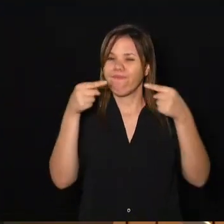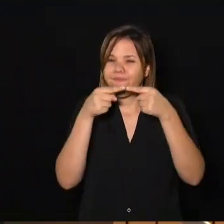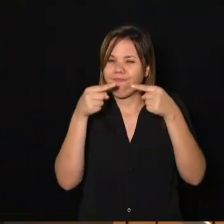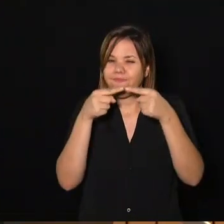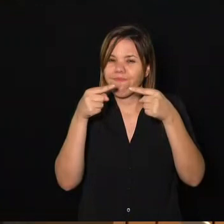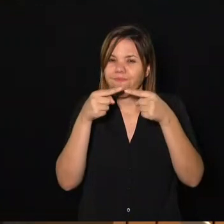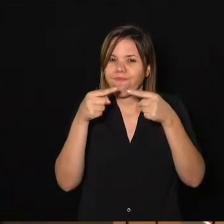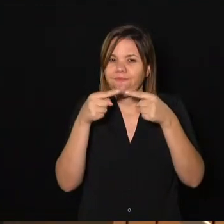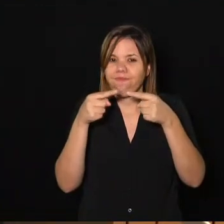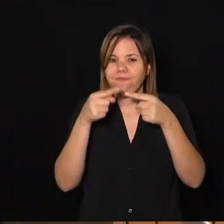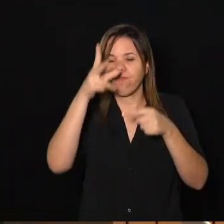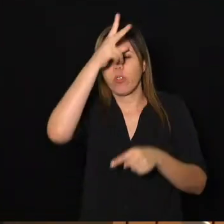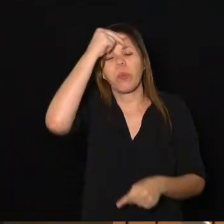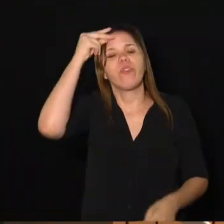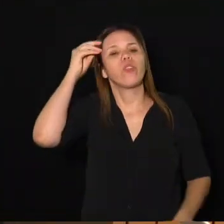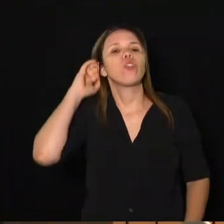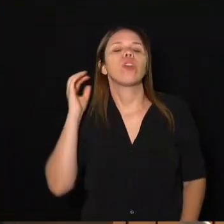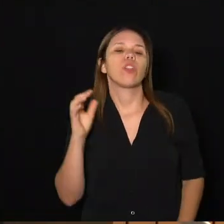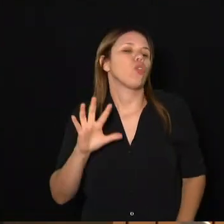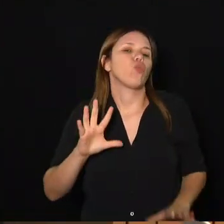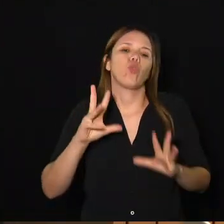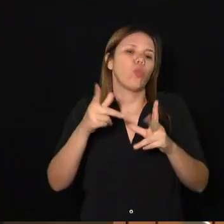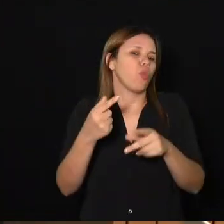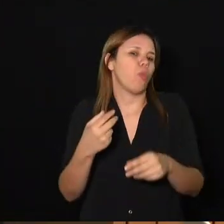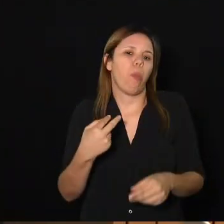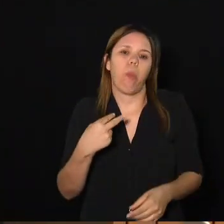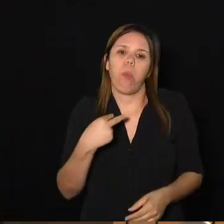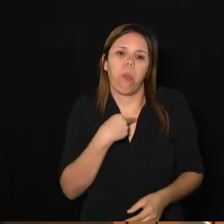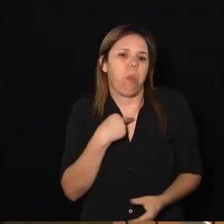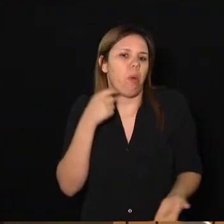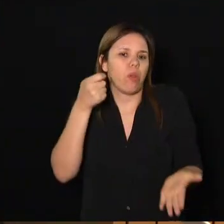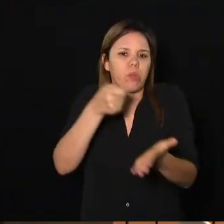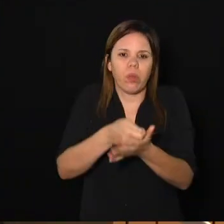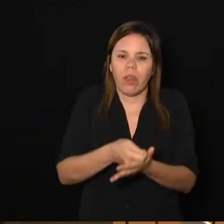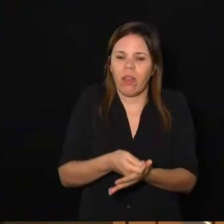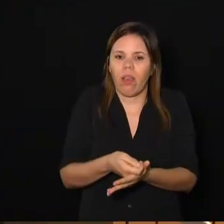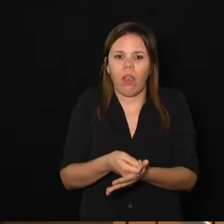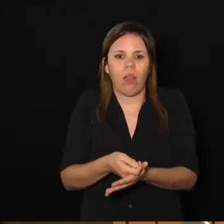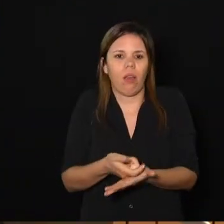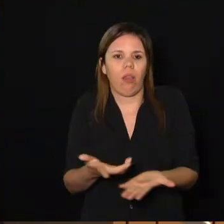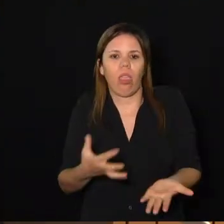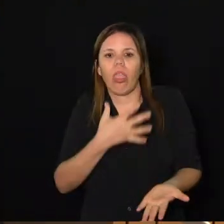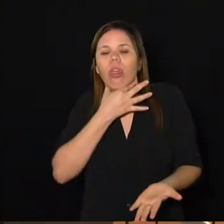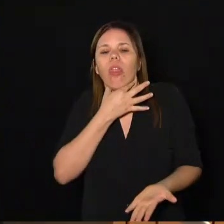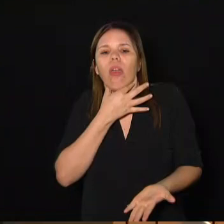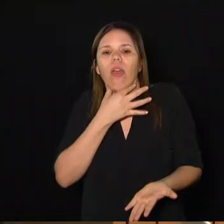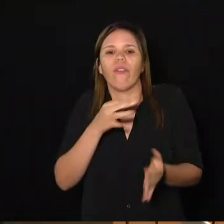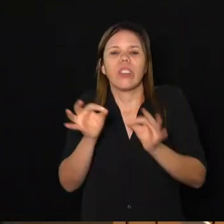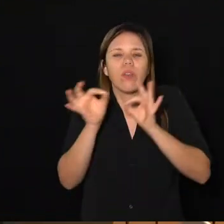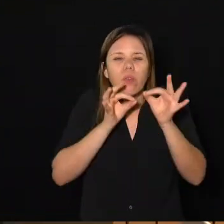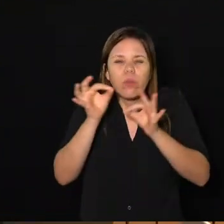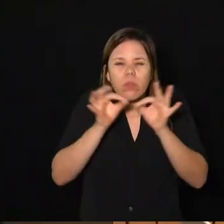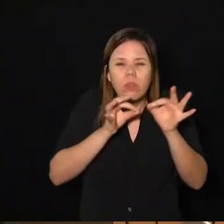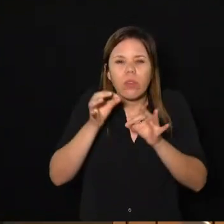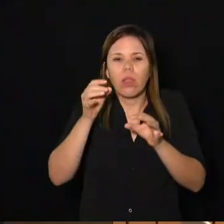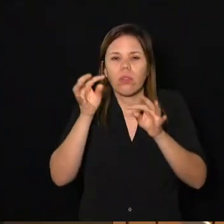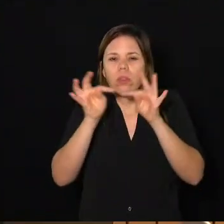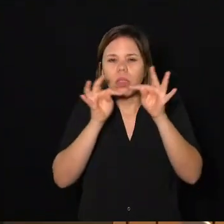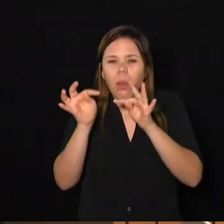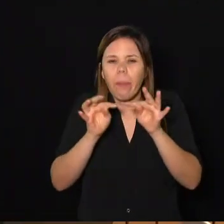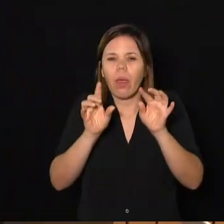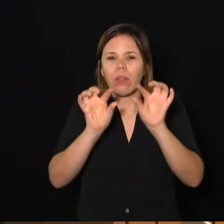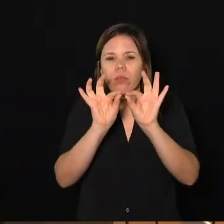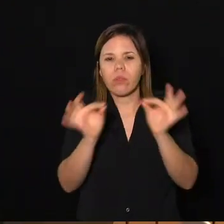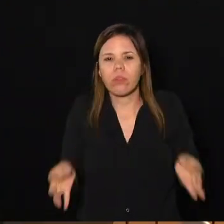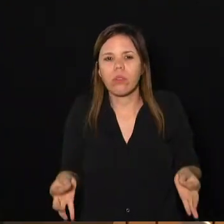serviço público nem todo mundo pode pagar um médico nem todo mundo pode ir fazer uma refração ou fazer um tratamento pequeno e ter que pagar